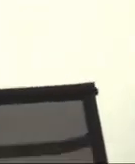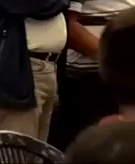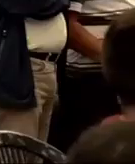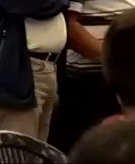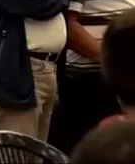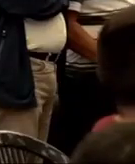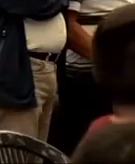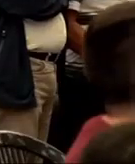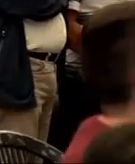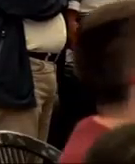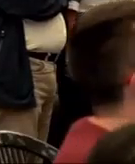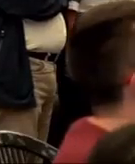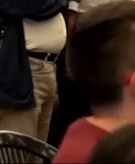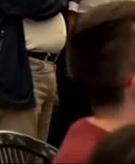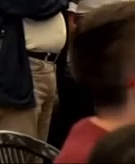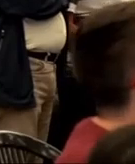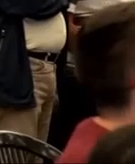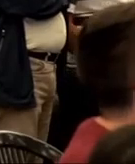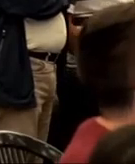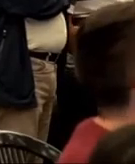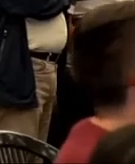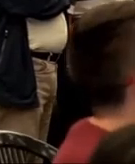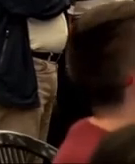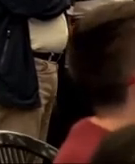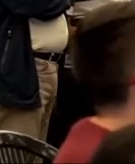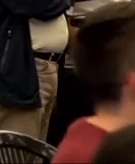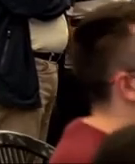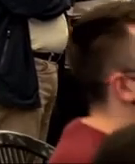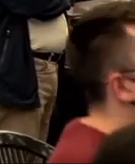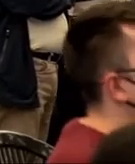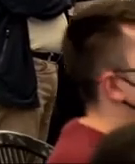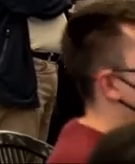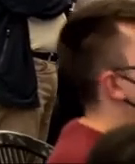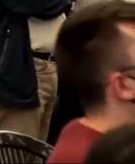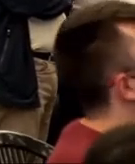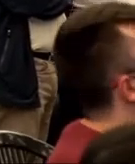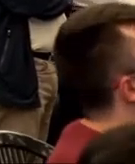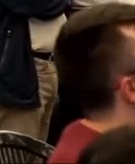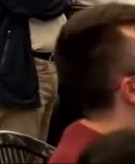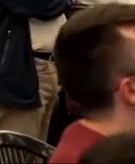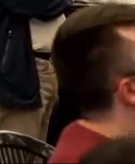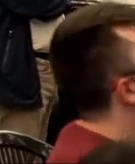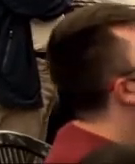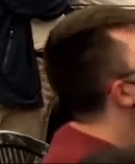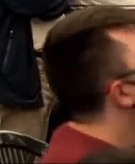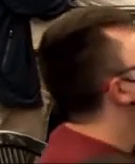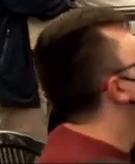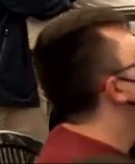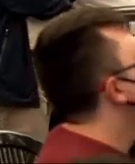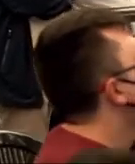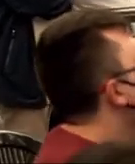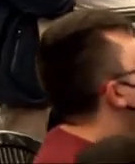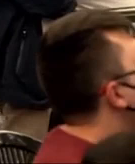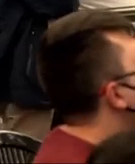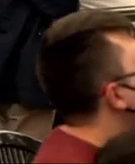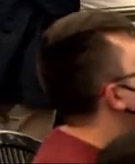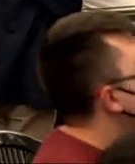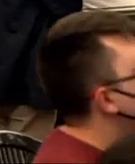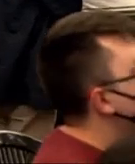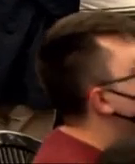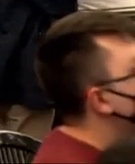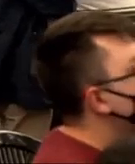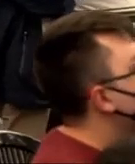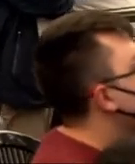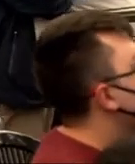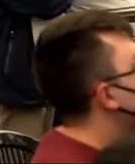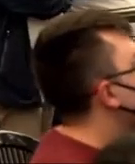Quero aqui também convidar para fazer parte da nossa mesa